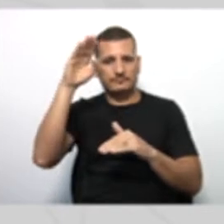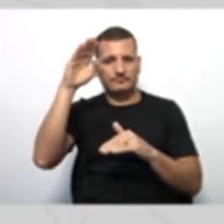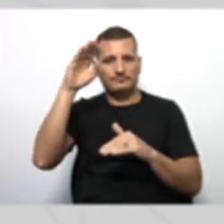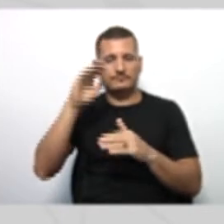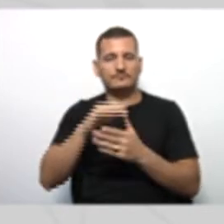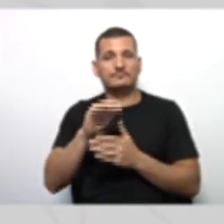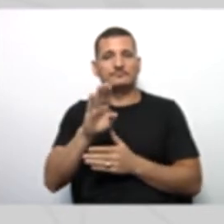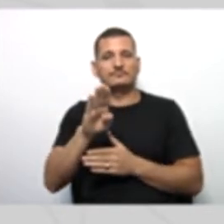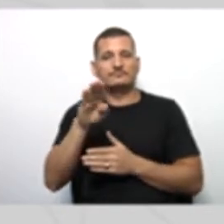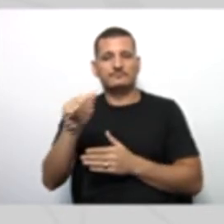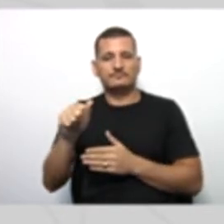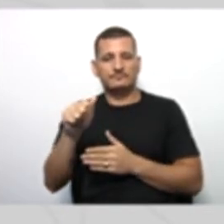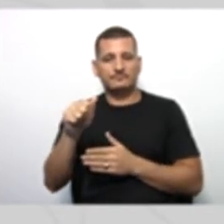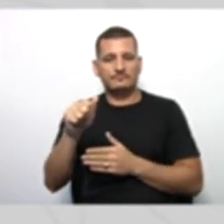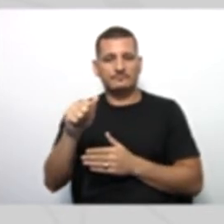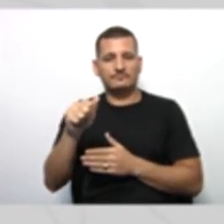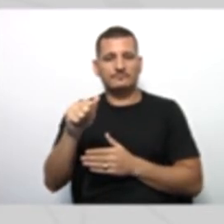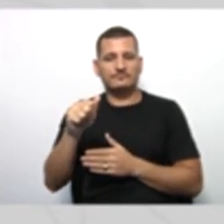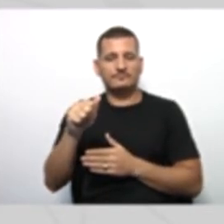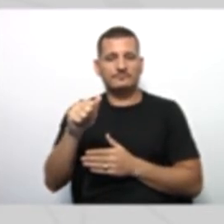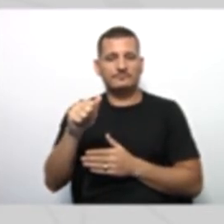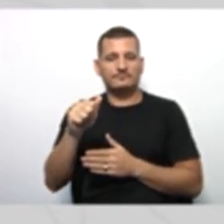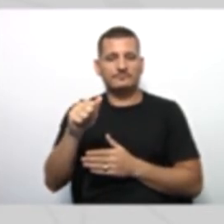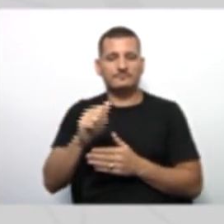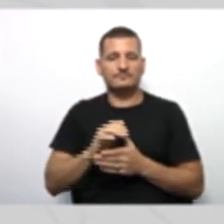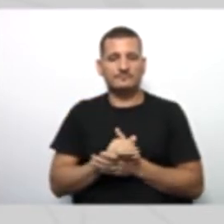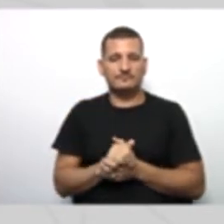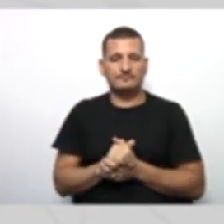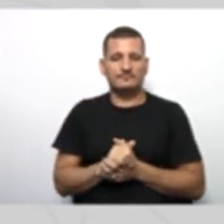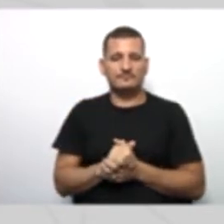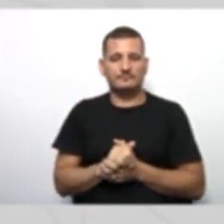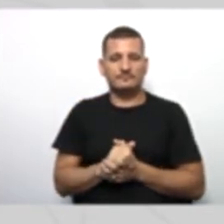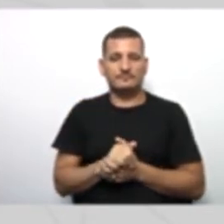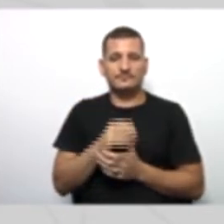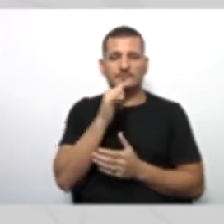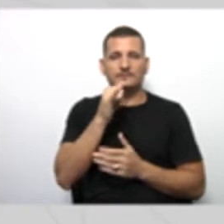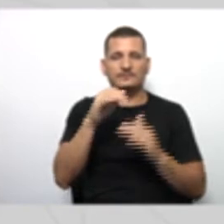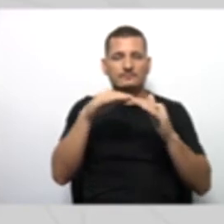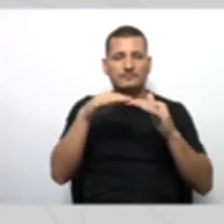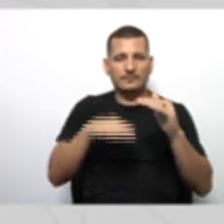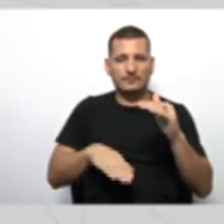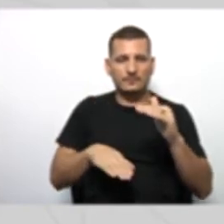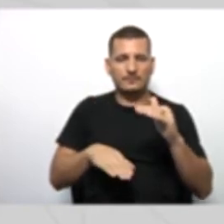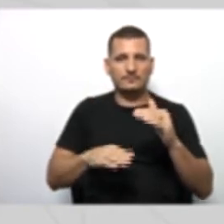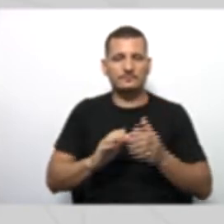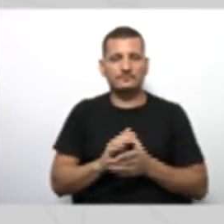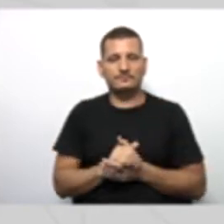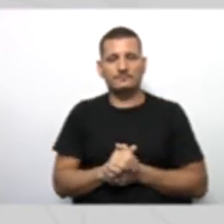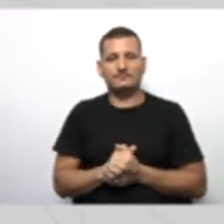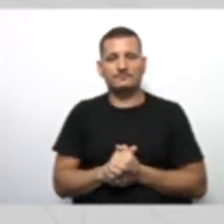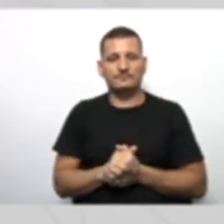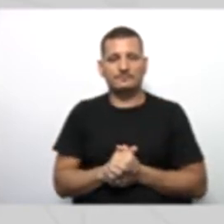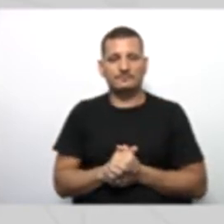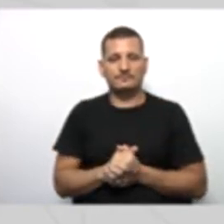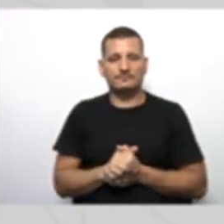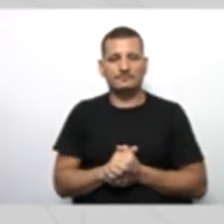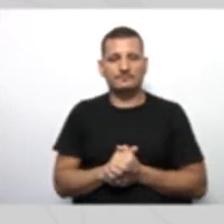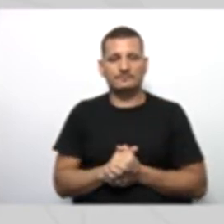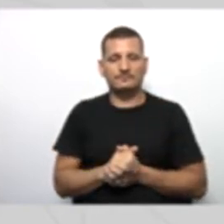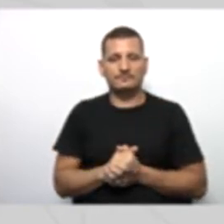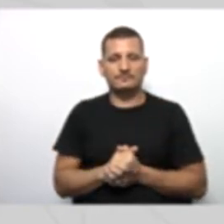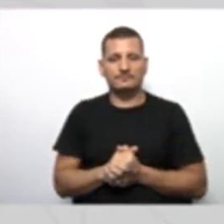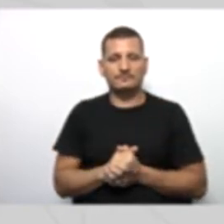pessoas, pagar o seu pessoal. Se você não pagar o seu pessoal, a sua equipe vai trabalhar em outros projetos. Eles não têm condição de permanecer trabalhando